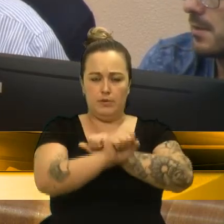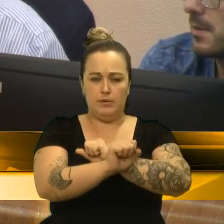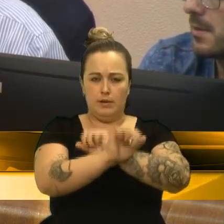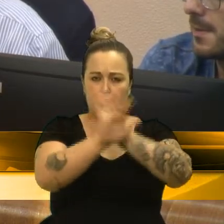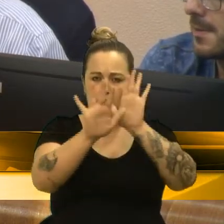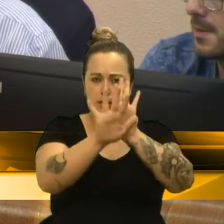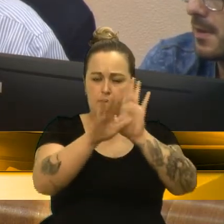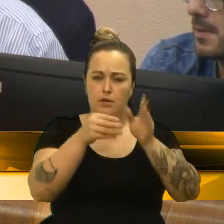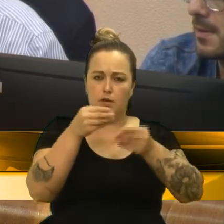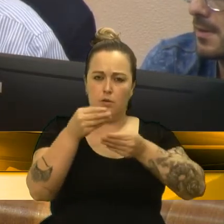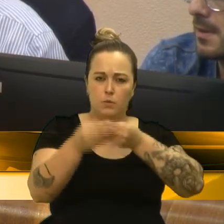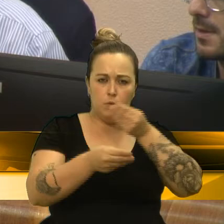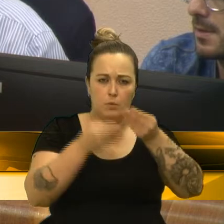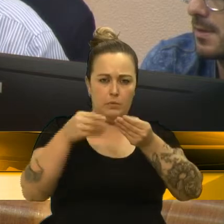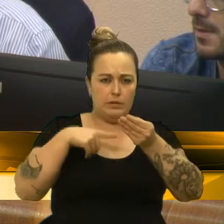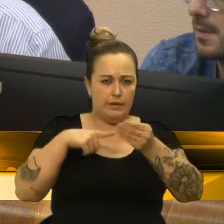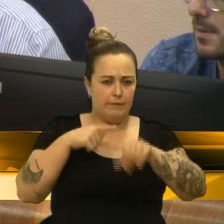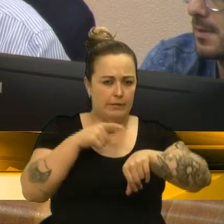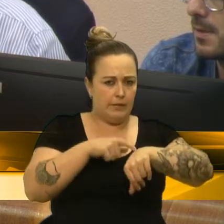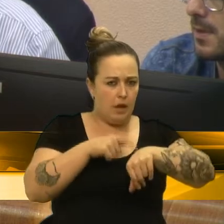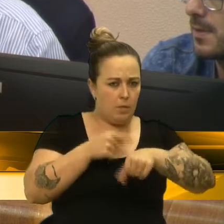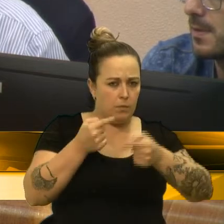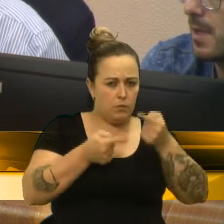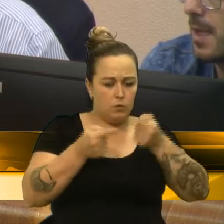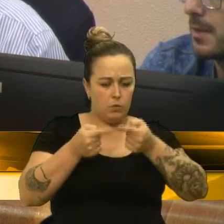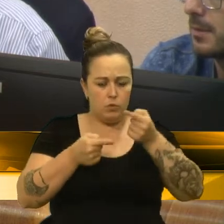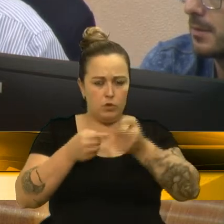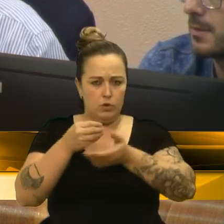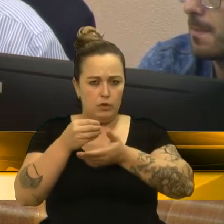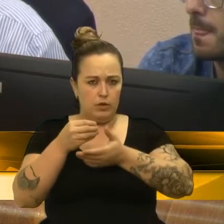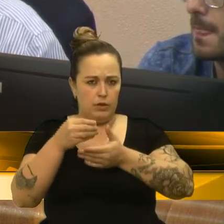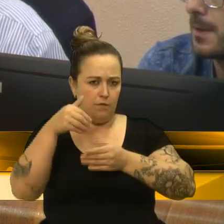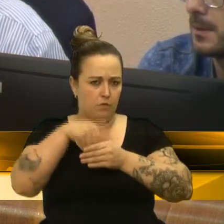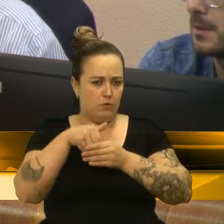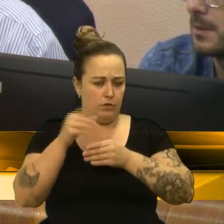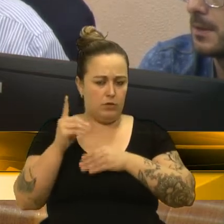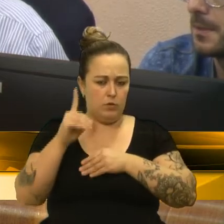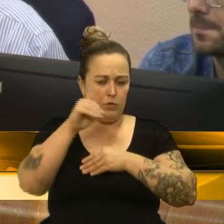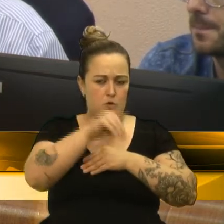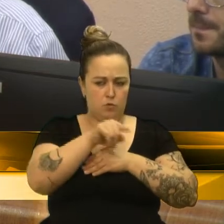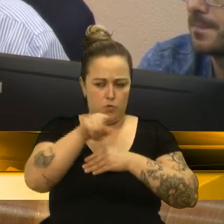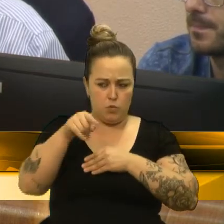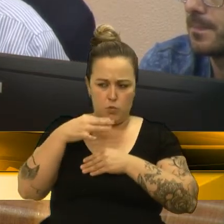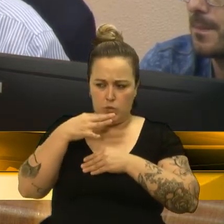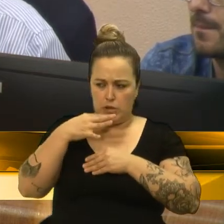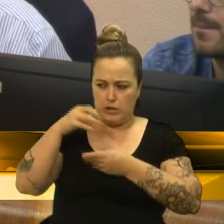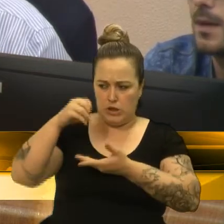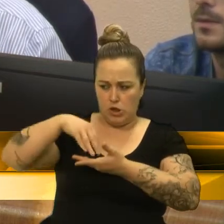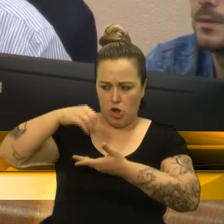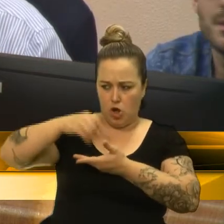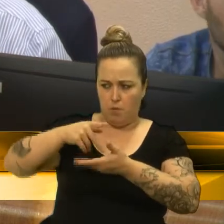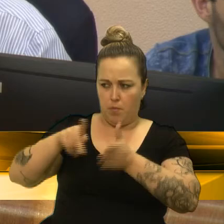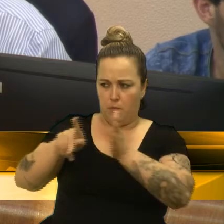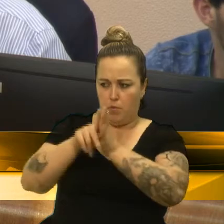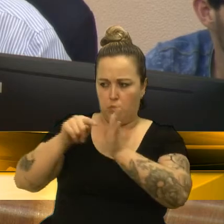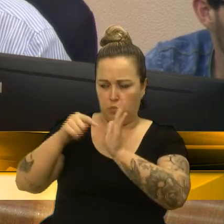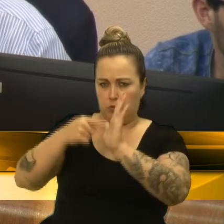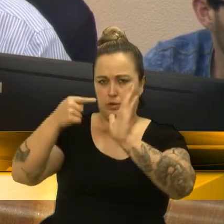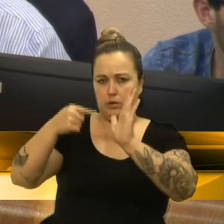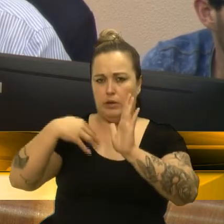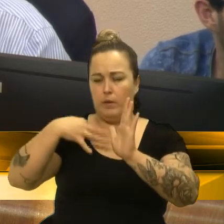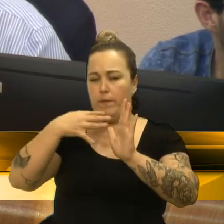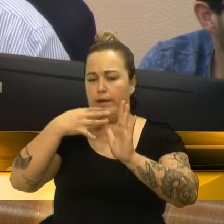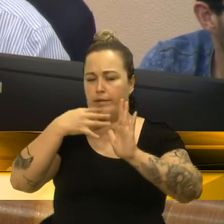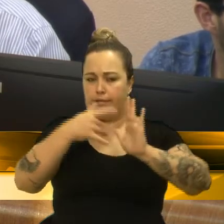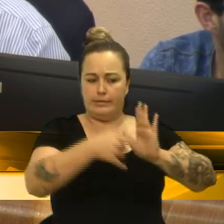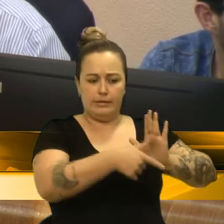disponibilização em tempo hábil do assunto na ordem do dia, se foi oportunizado aos nobres edis conhecimento prévio com cópias da denúncia para que tivessem conhecimento do